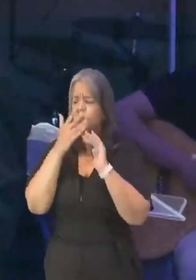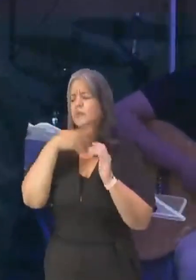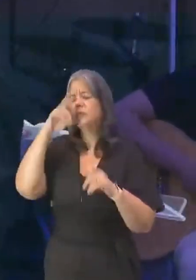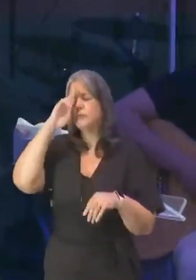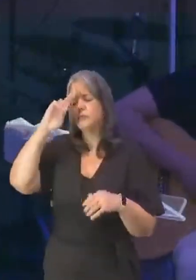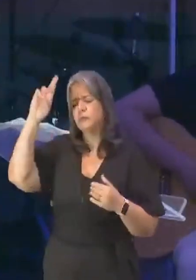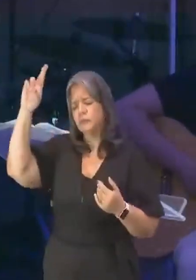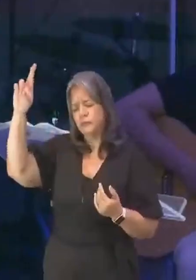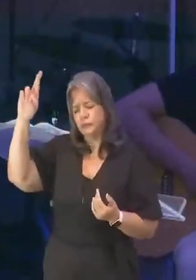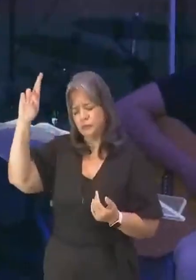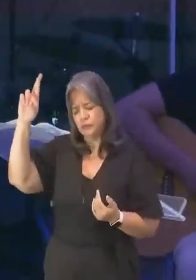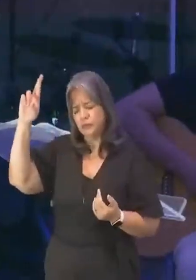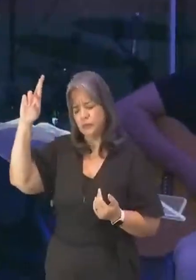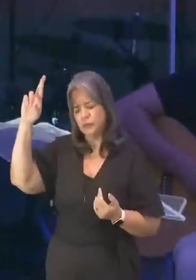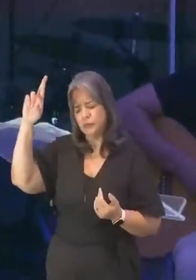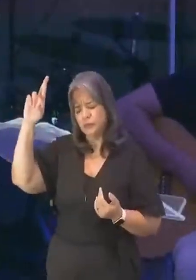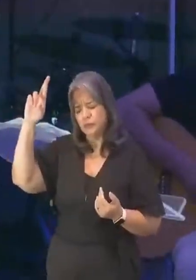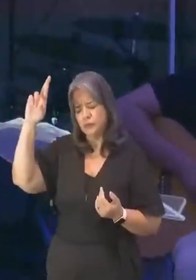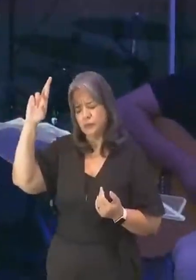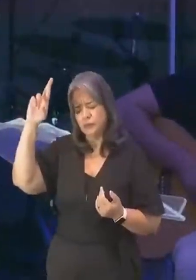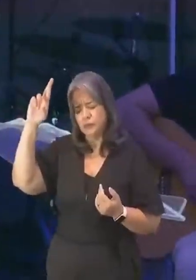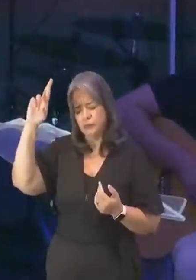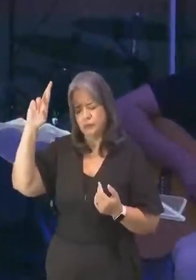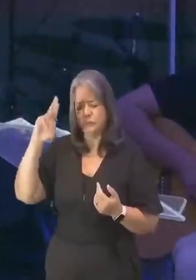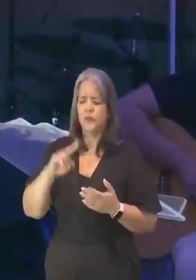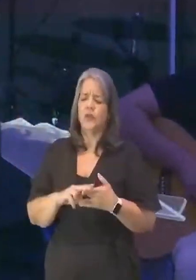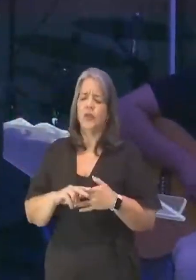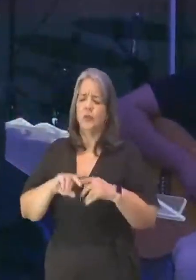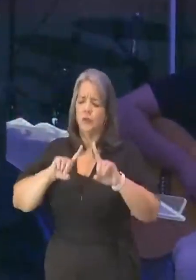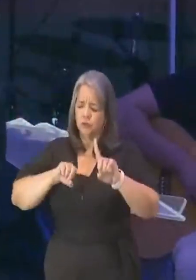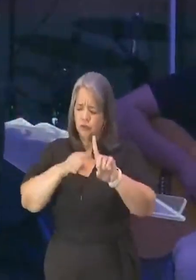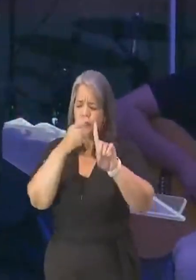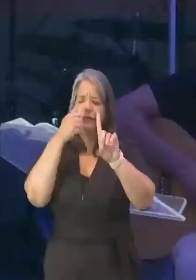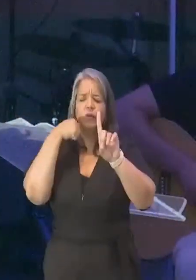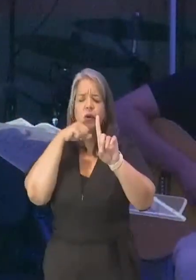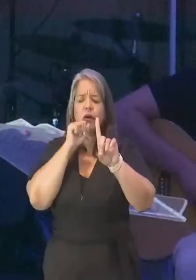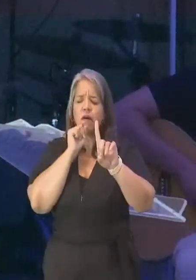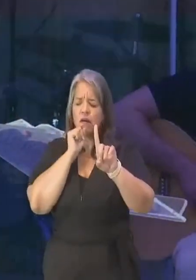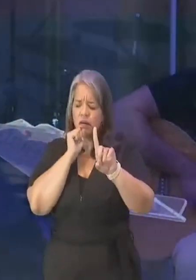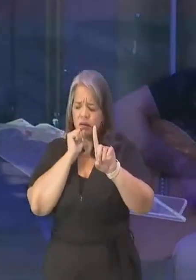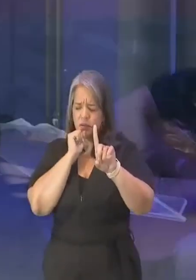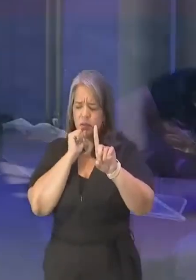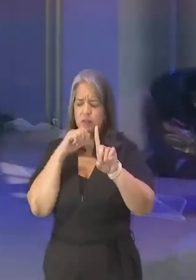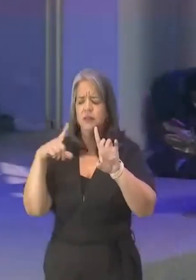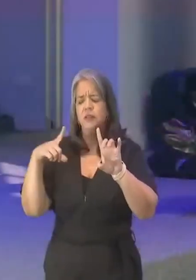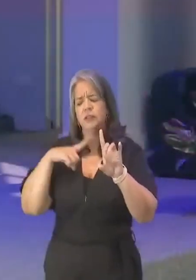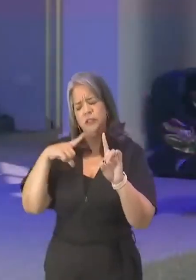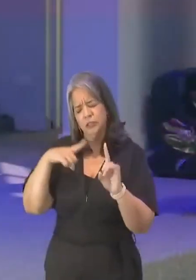manhã, pelos desafios das mães aqui representadas,